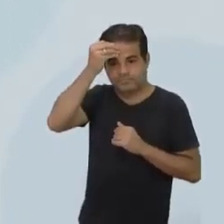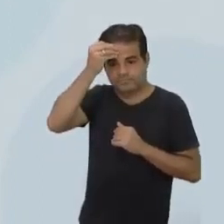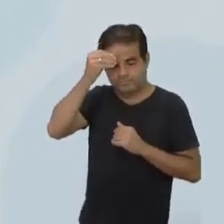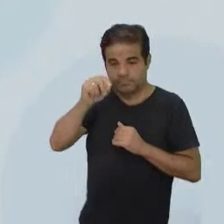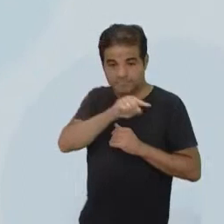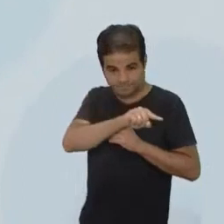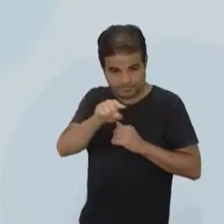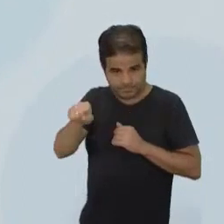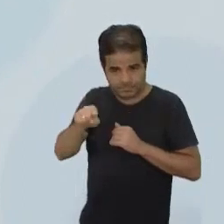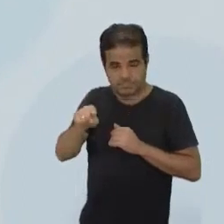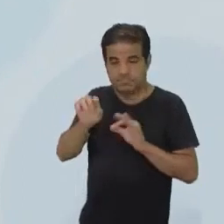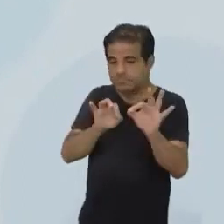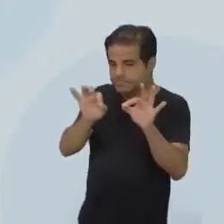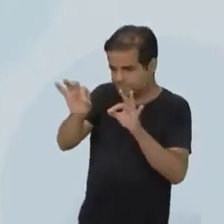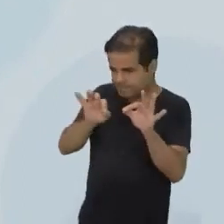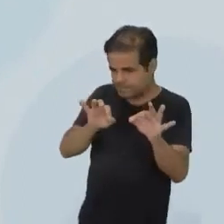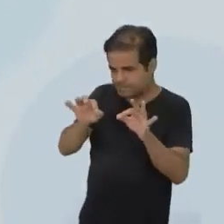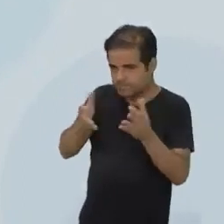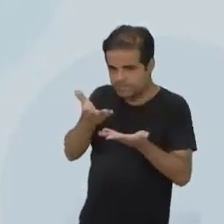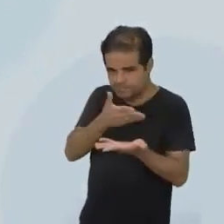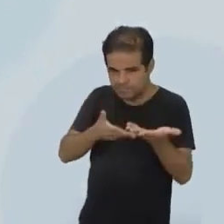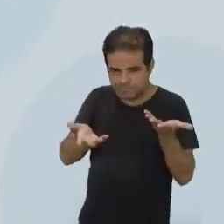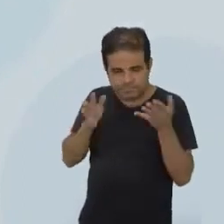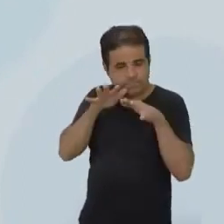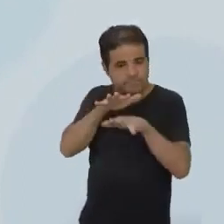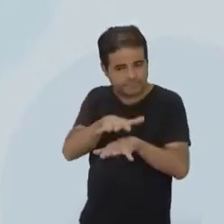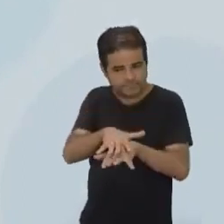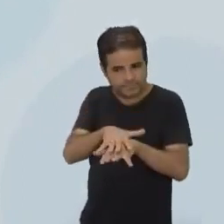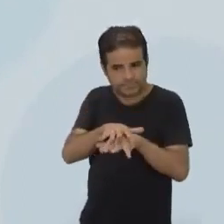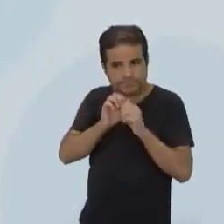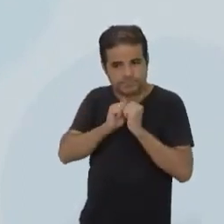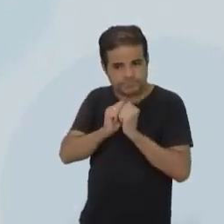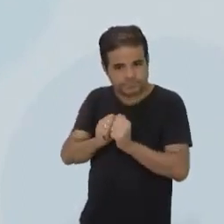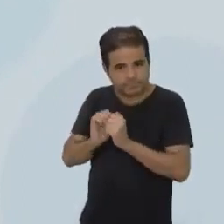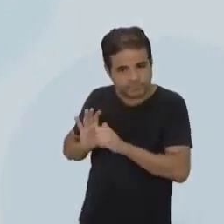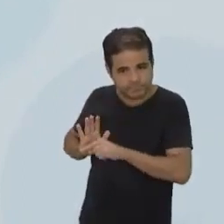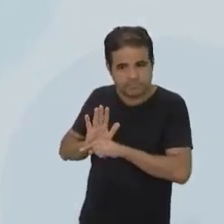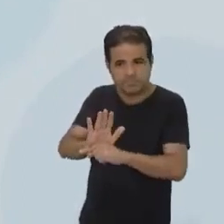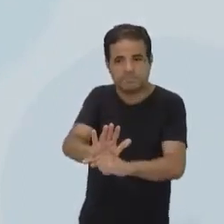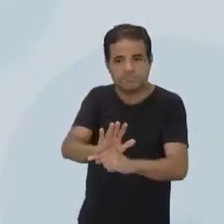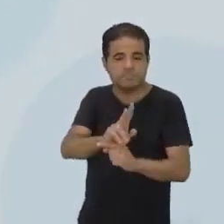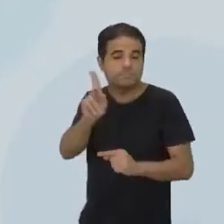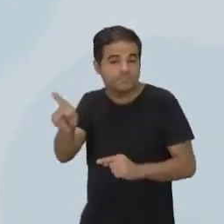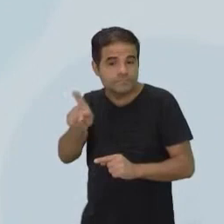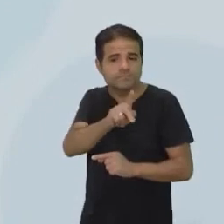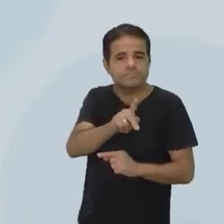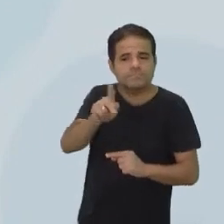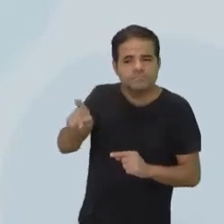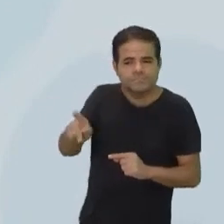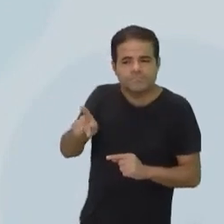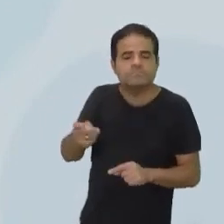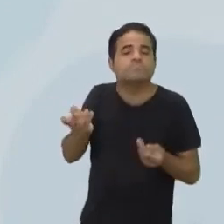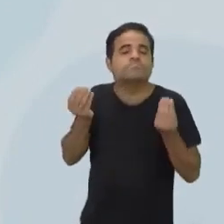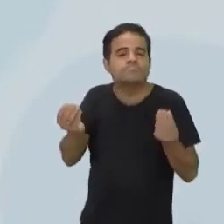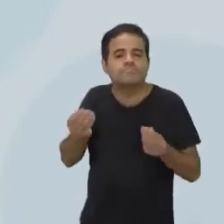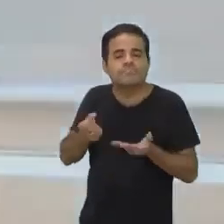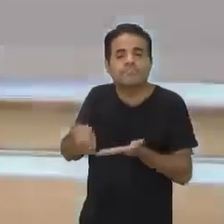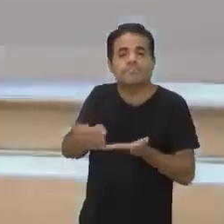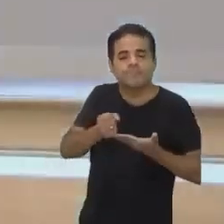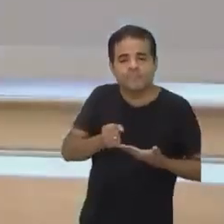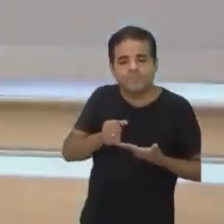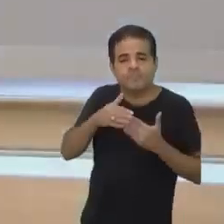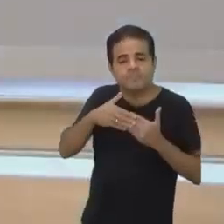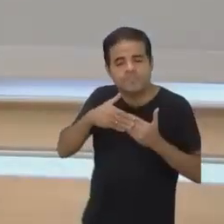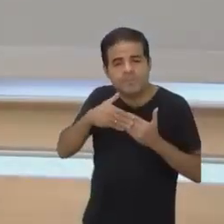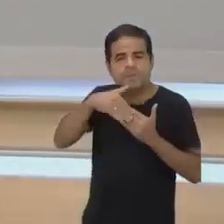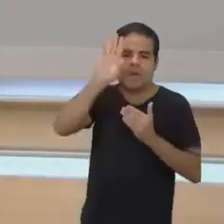E aí vocês façam essa integração aí, com a ajuda do seu professor, claro, para trazer